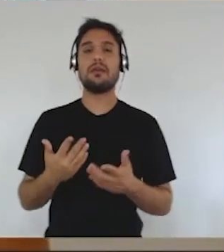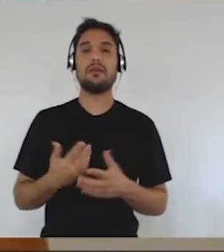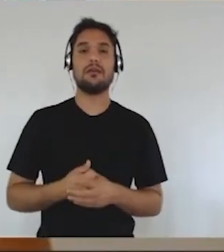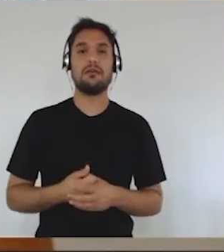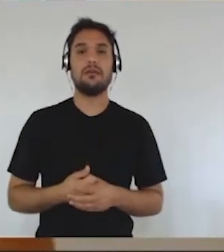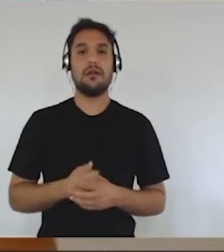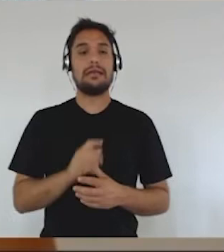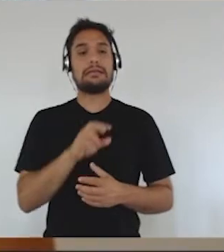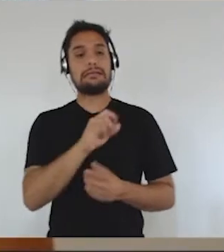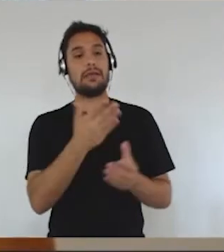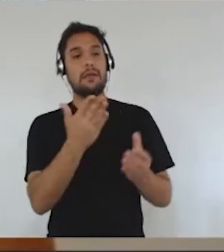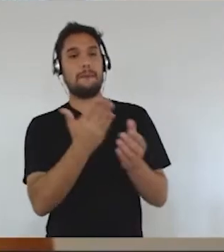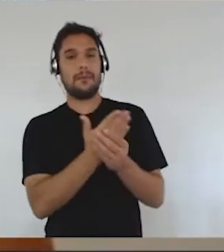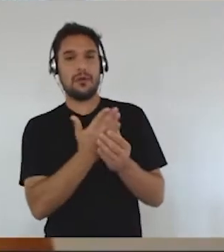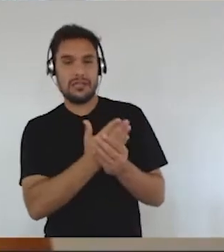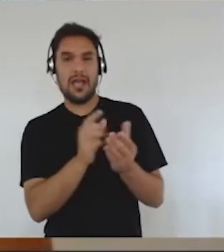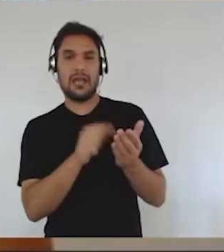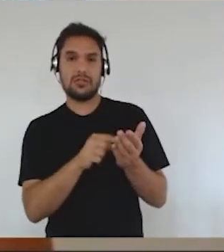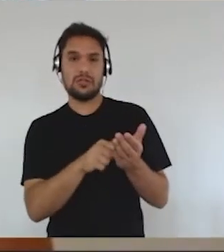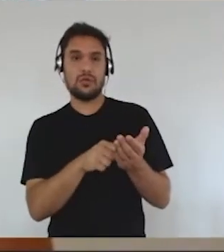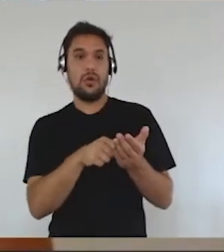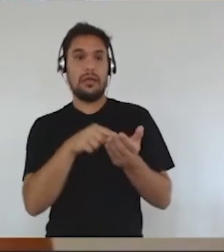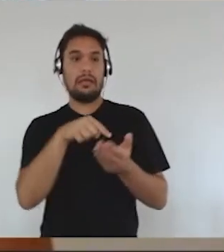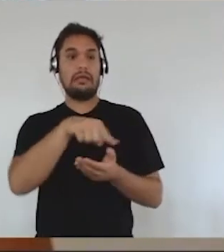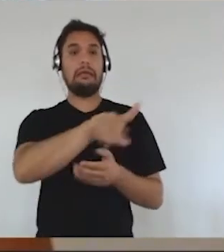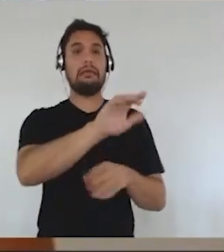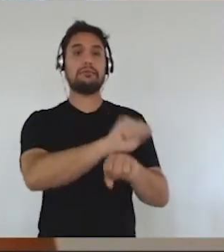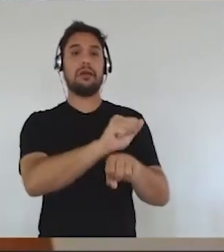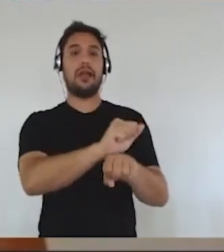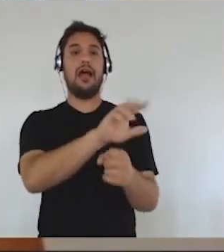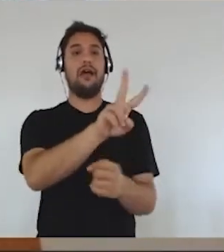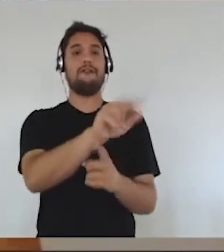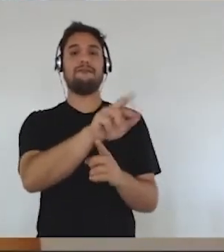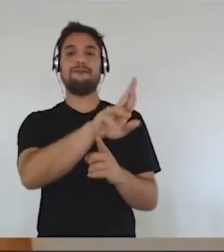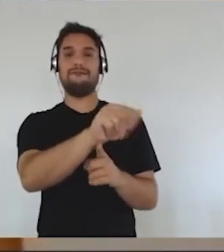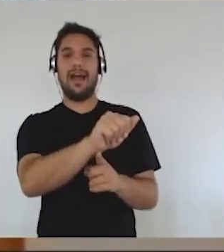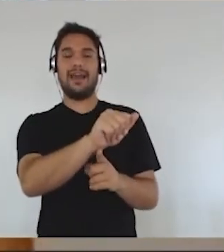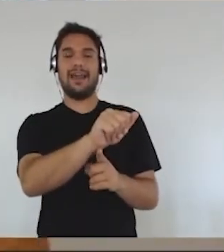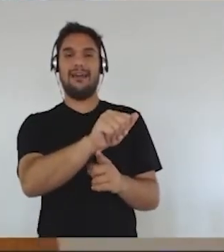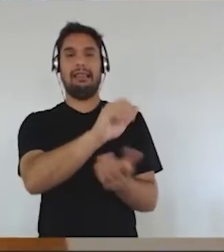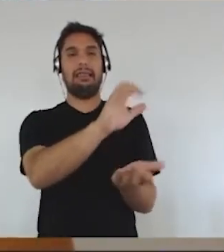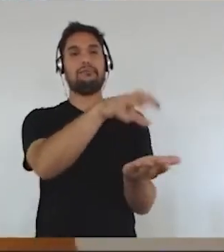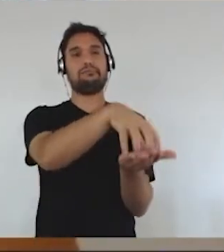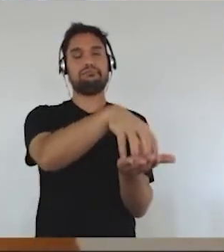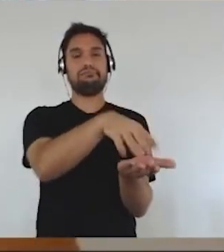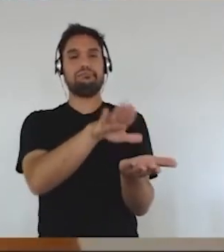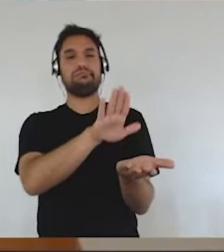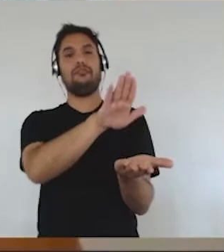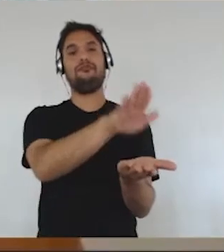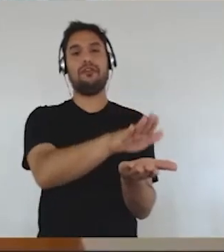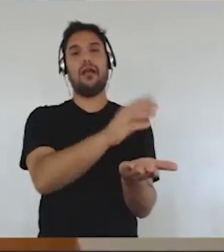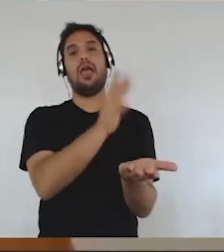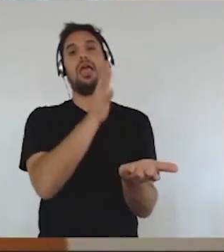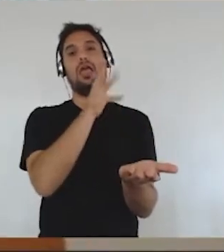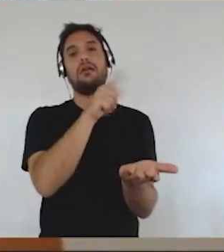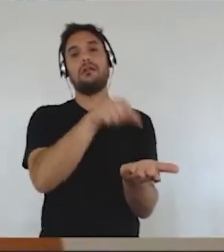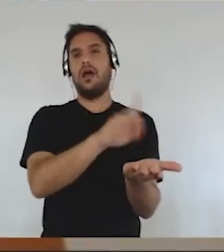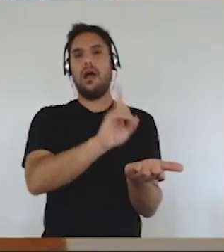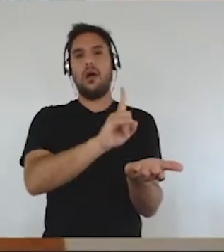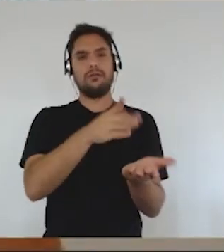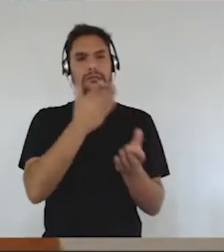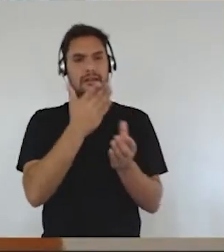os casos concretos que iriam para uma vara de fazenda pública agora vão diretamente para esse centro, para esse